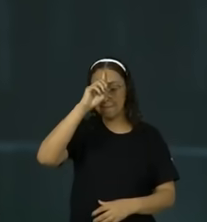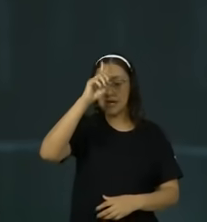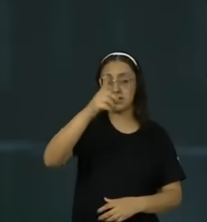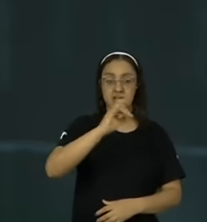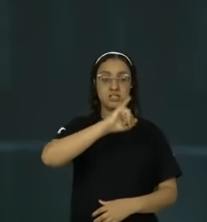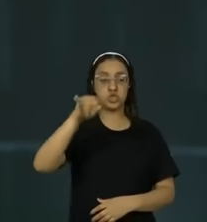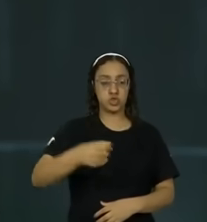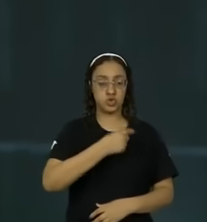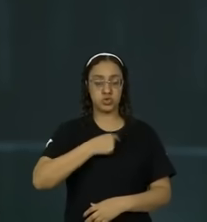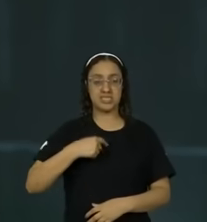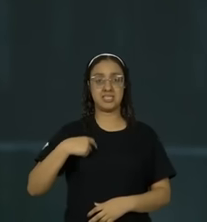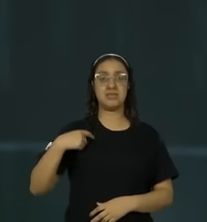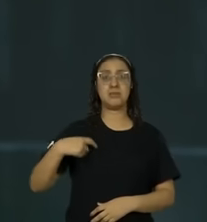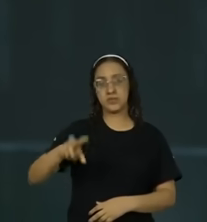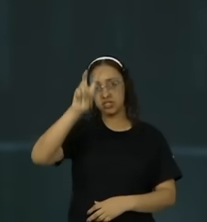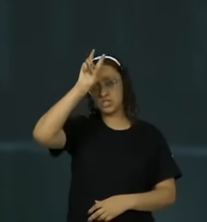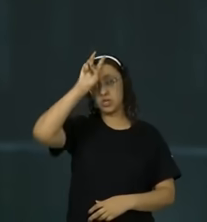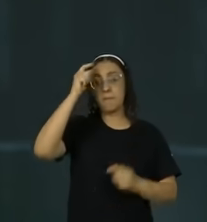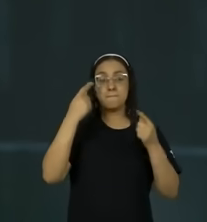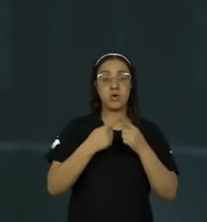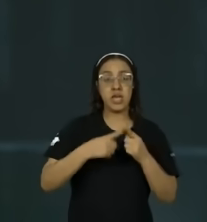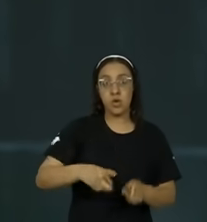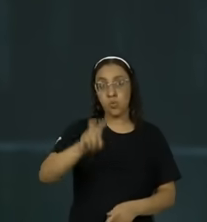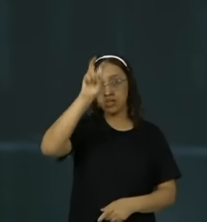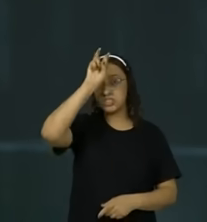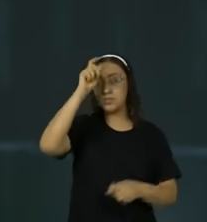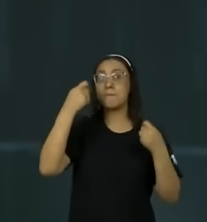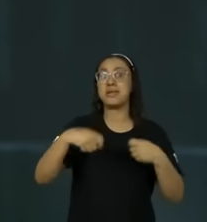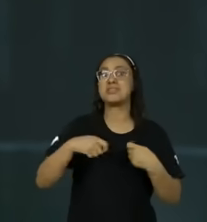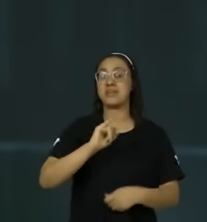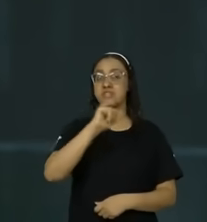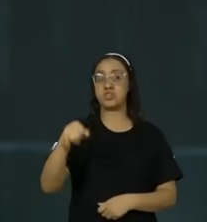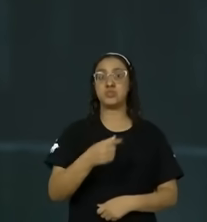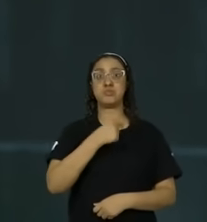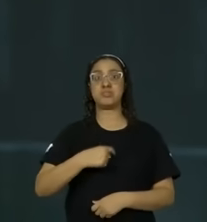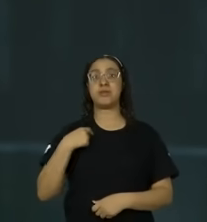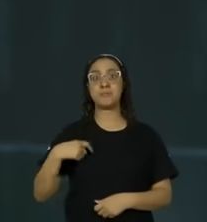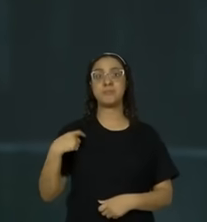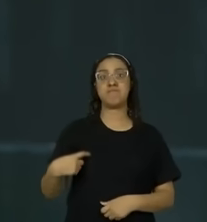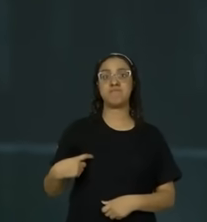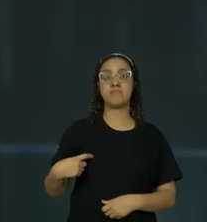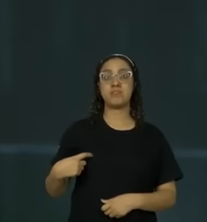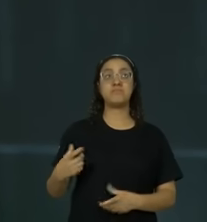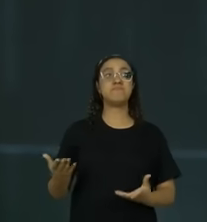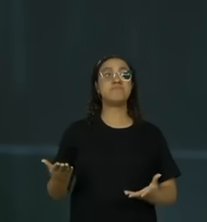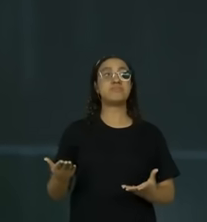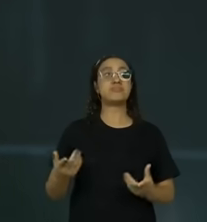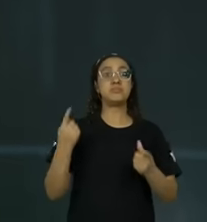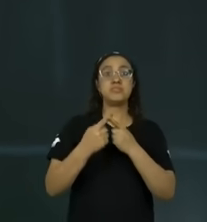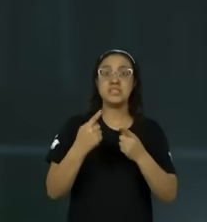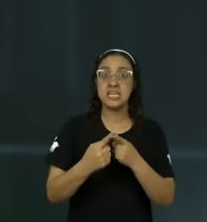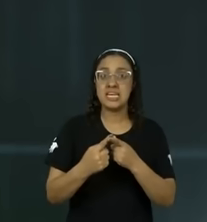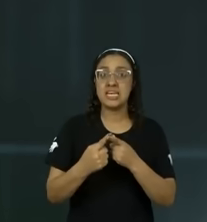está vendo que o sonho está se cumprindo. Ele não está chorando porque os irmãos o maltrataram. Ele está chorando porque finalmente ele entendeu